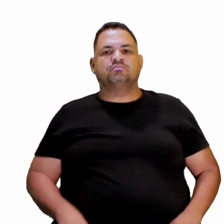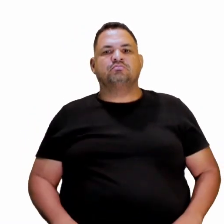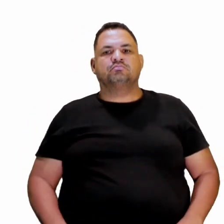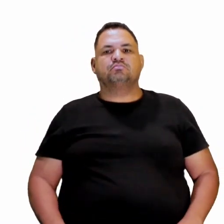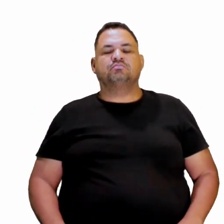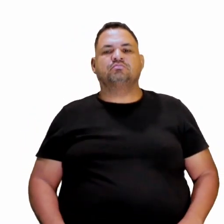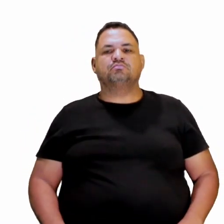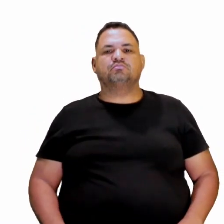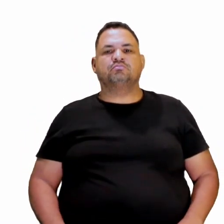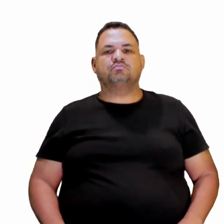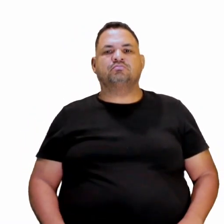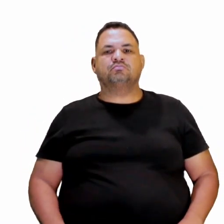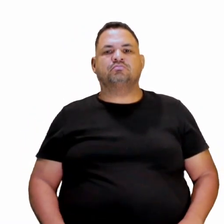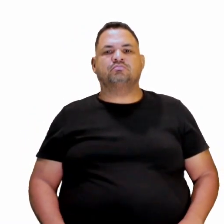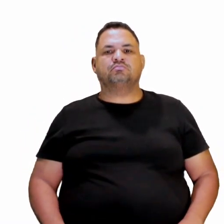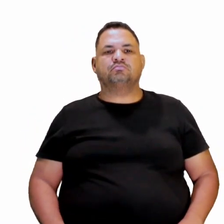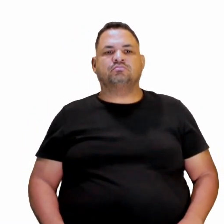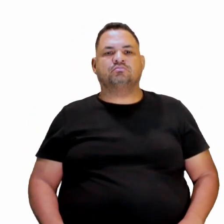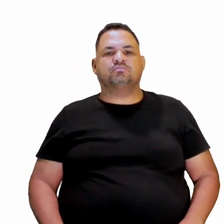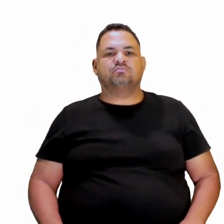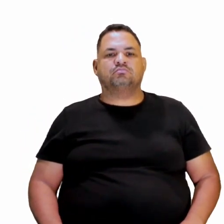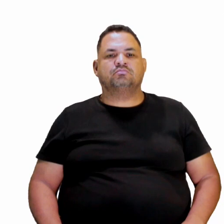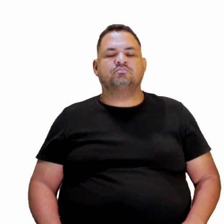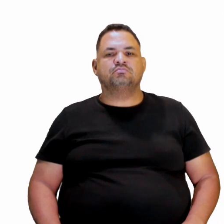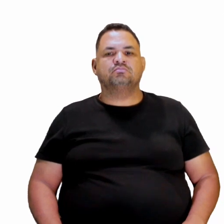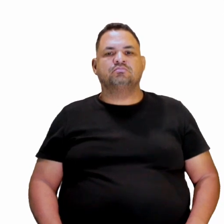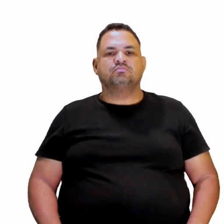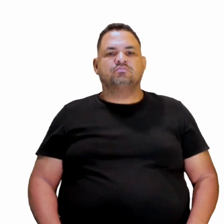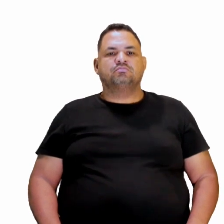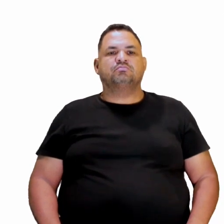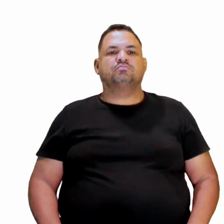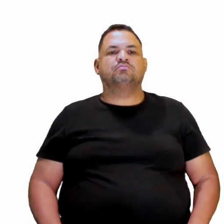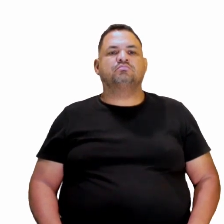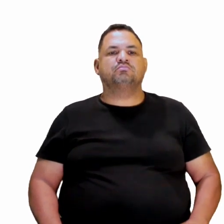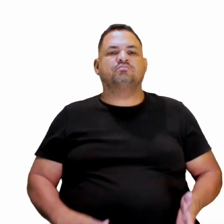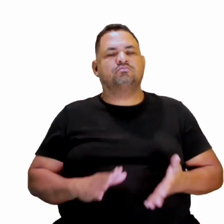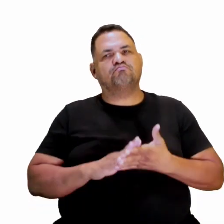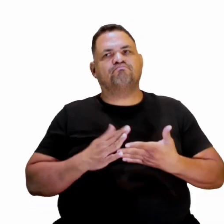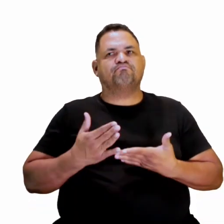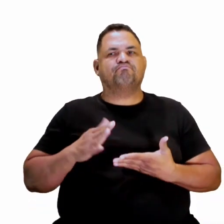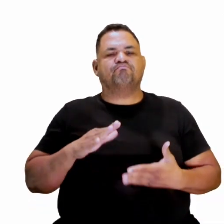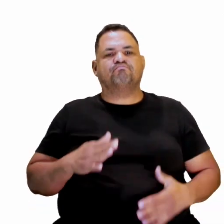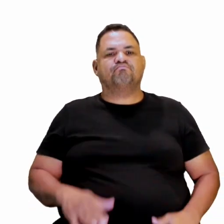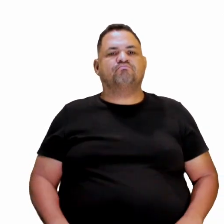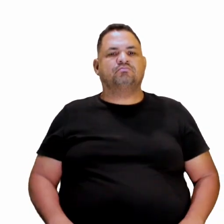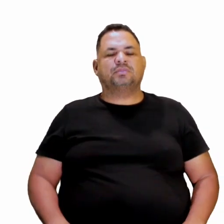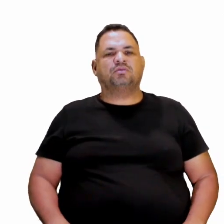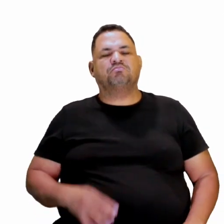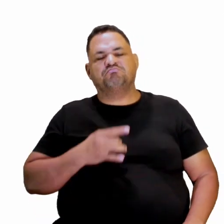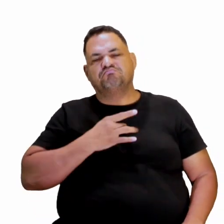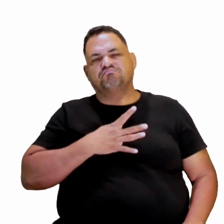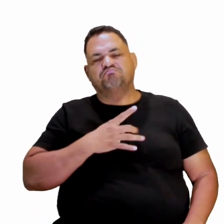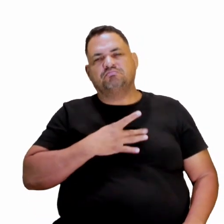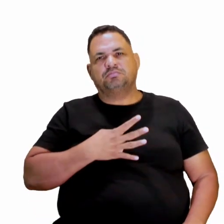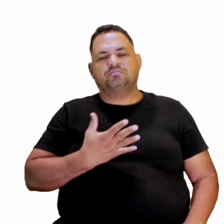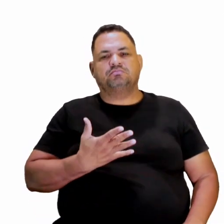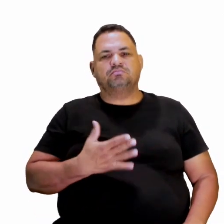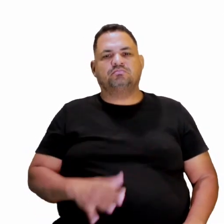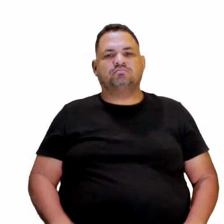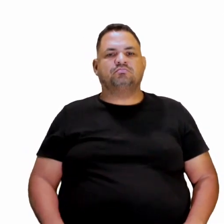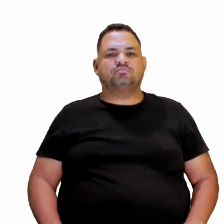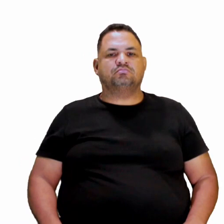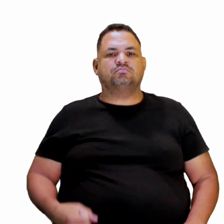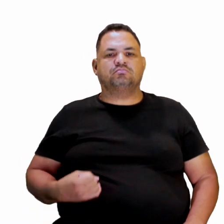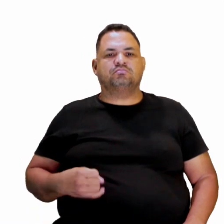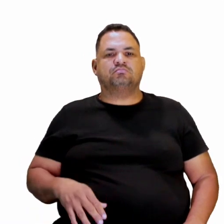little afraid if I was doing the best decision. Eu estava um pouco, com medo se